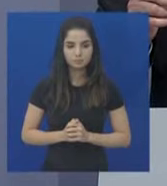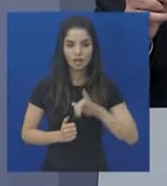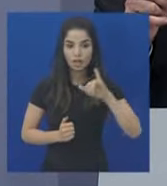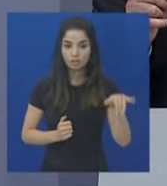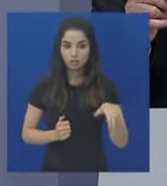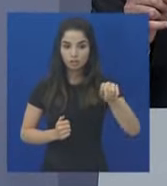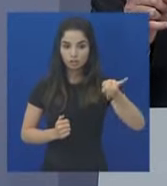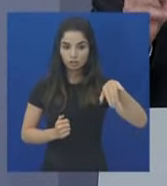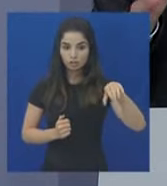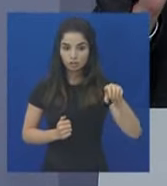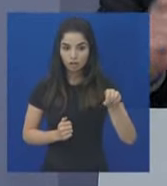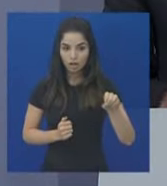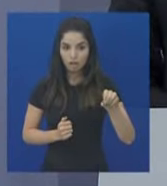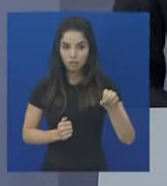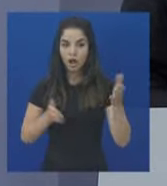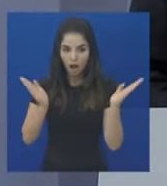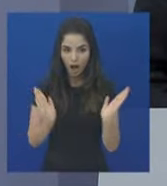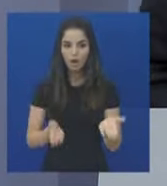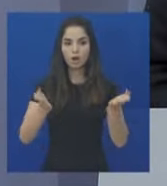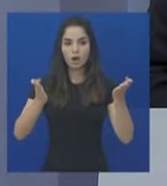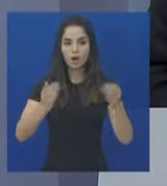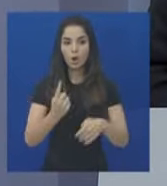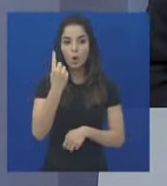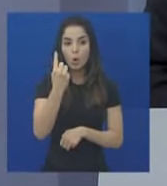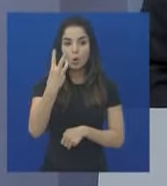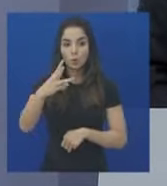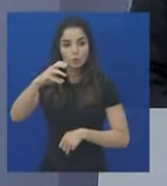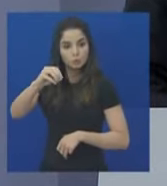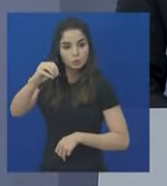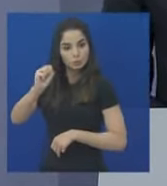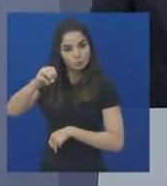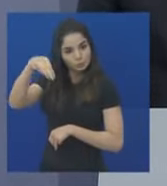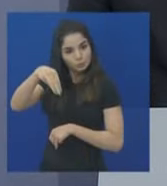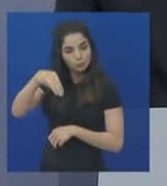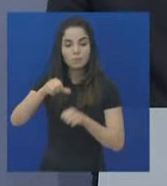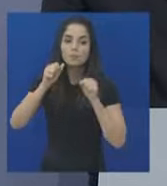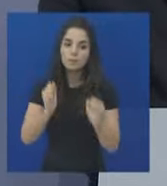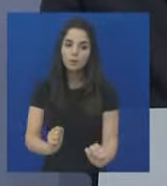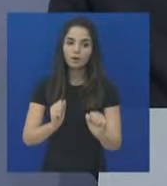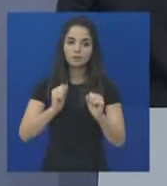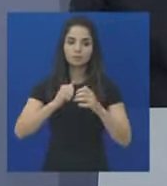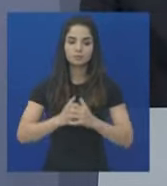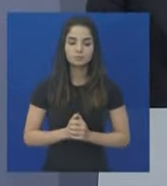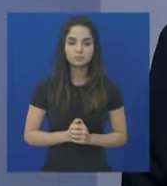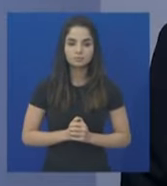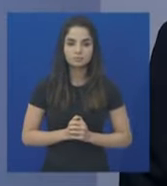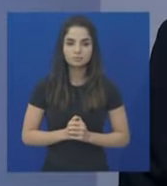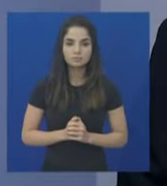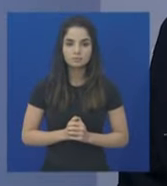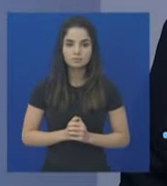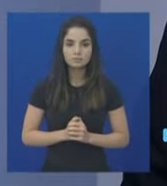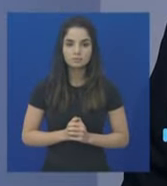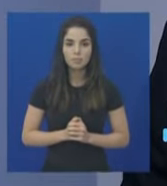Jânio, só um minutinho. Agora o senhor tem um minuto e meio para a resposta. O seu tempo passa a contar a partir de agora.